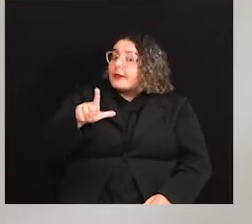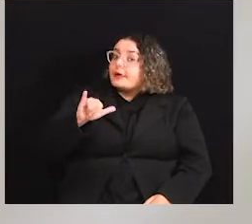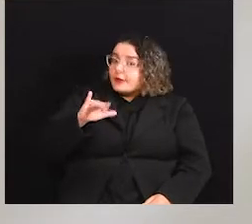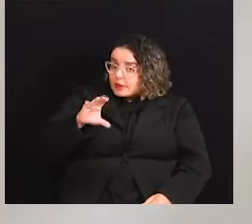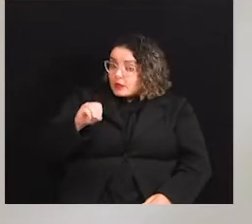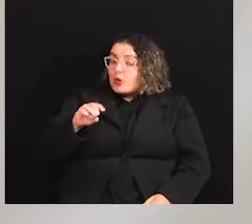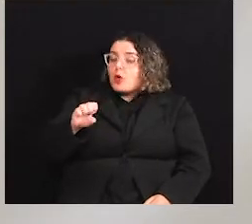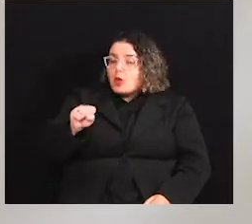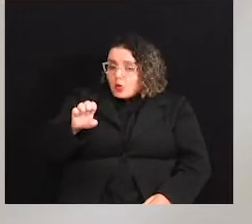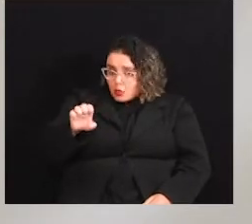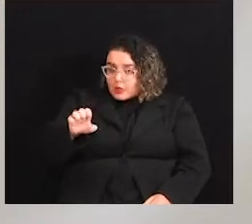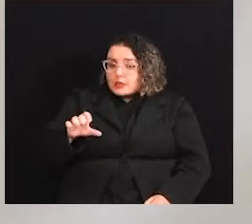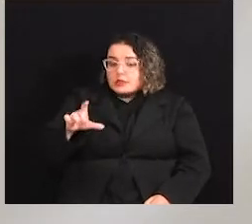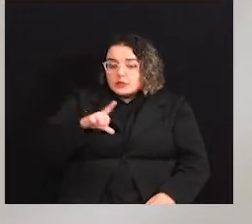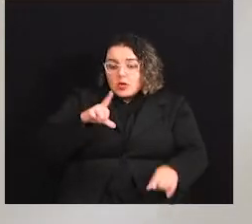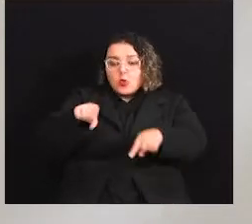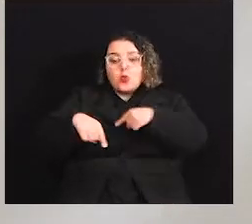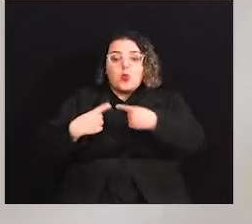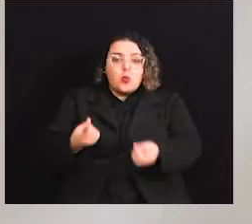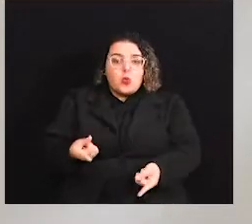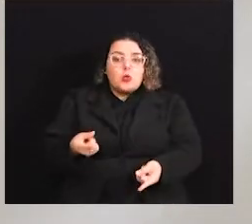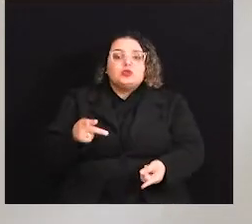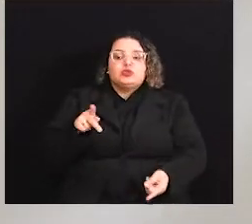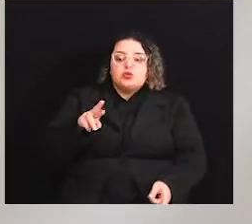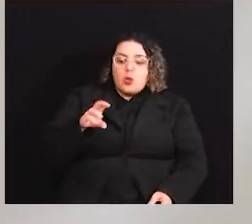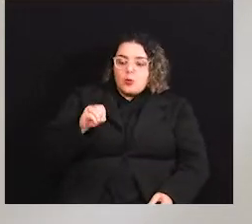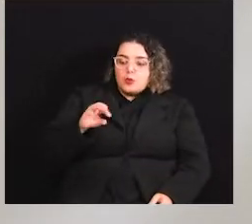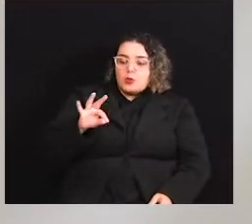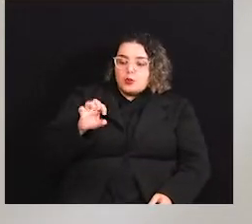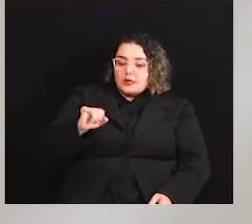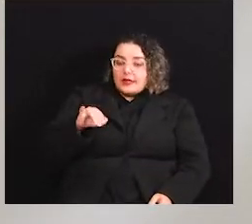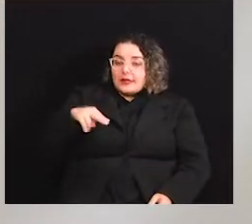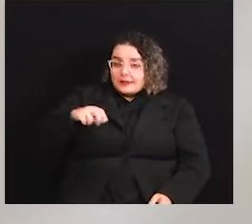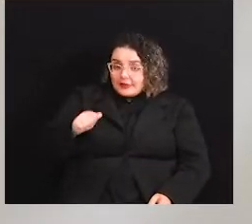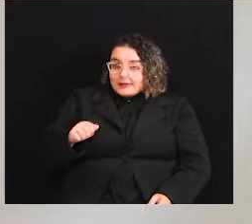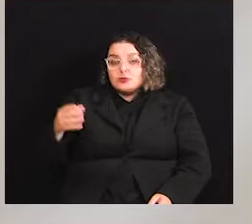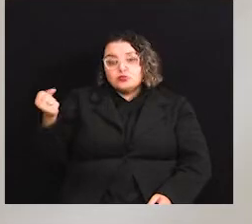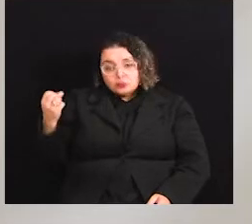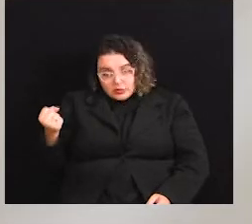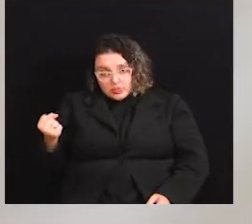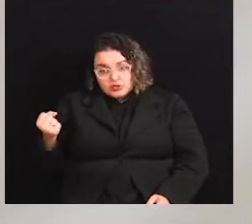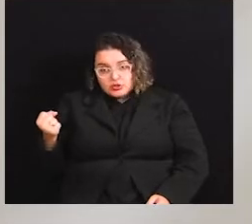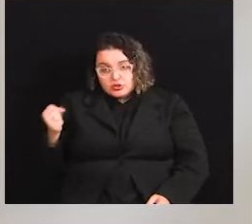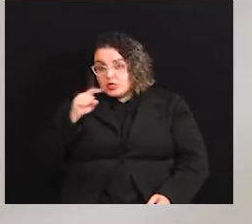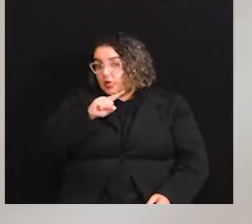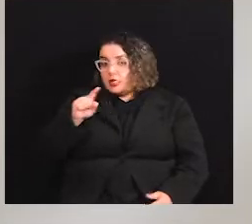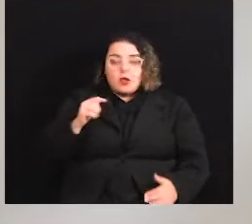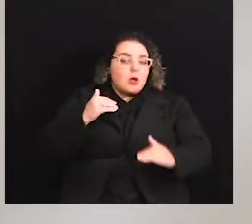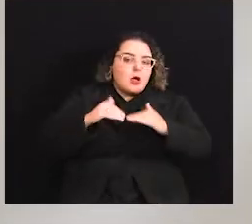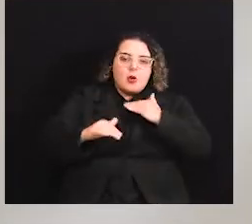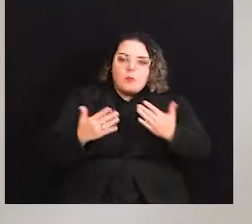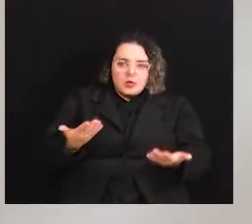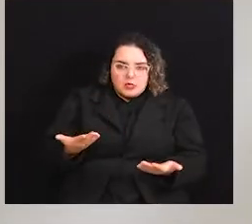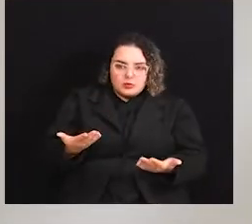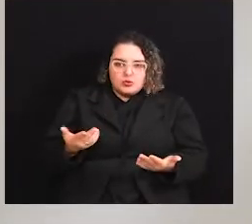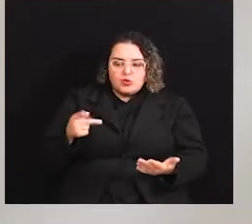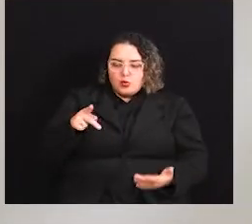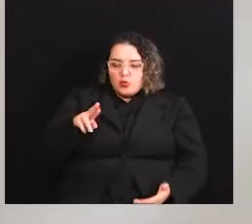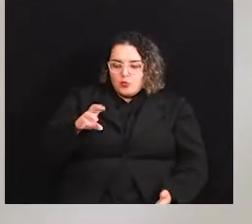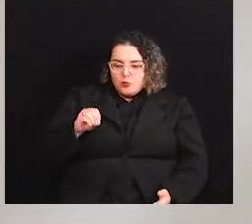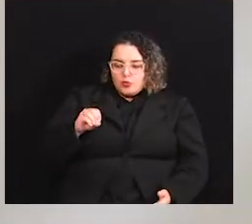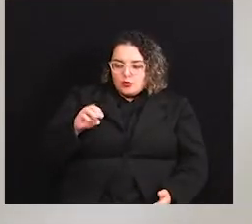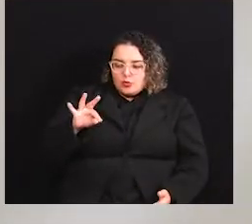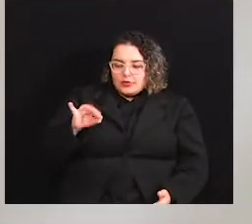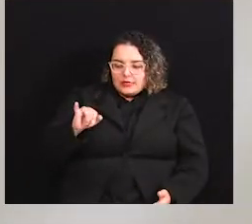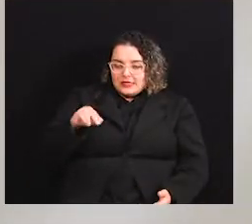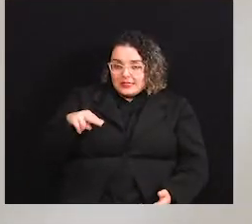também tem alguns outros de proteína lácteas que não são compatíveis com essas proteínas do leite